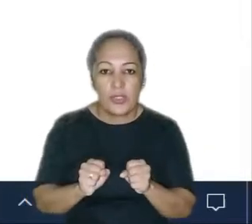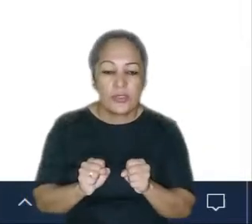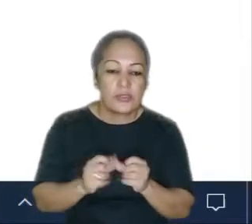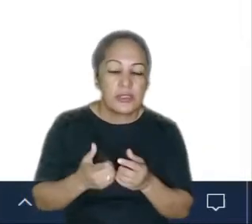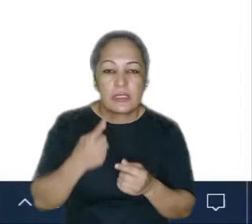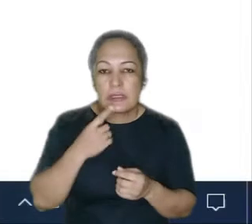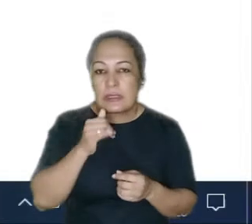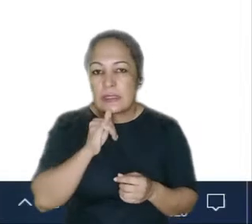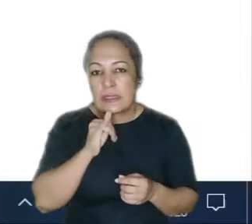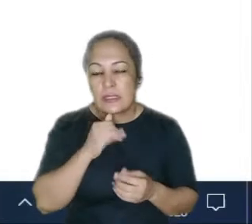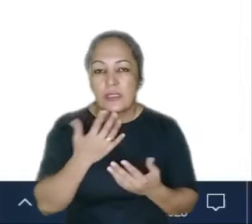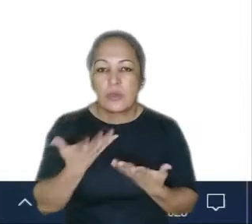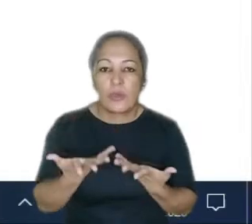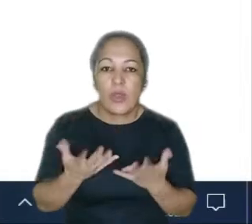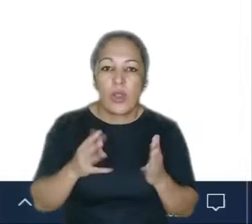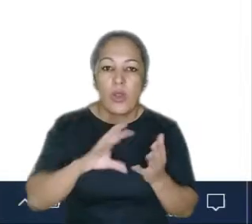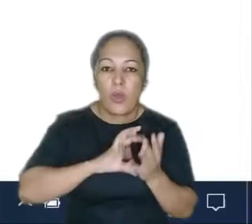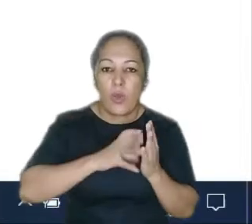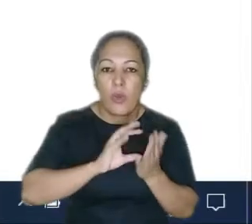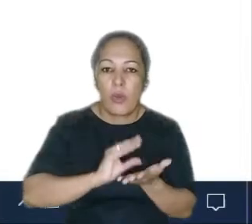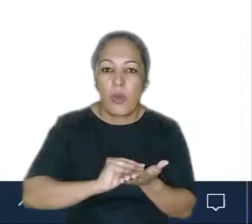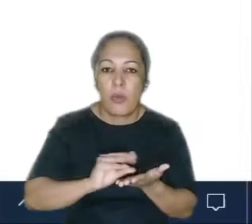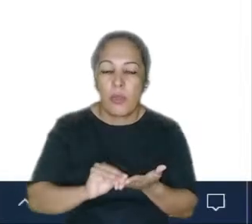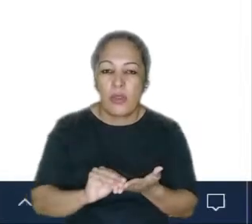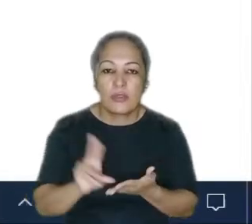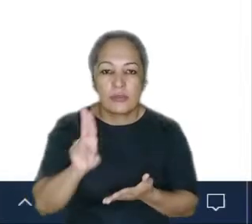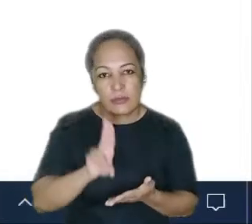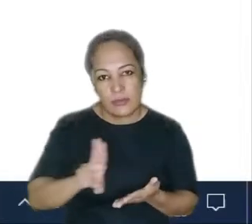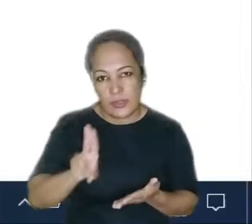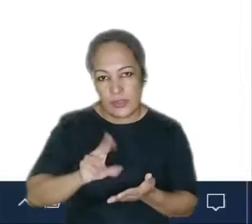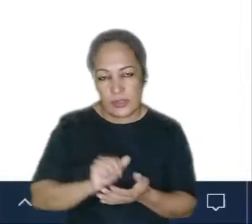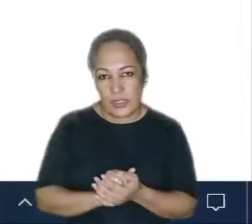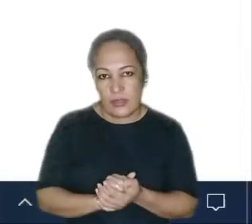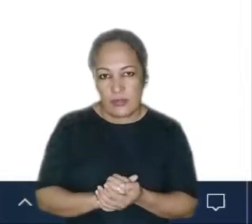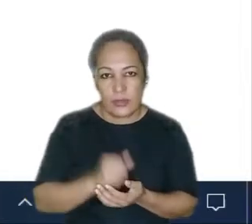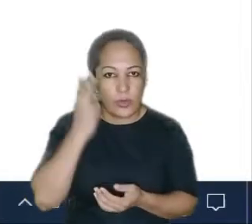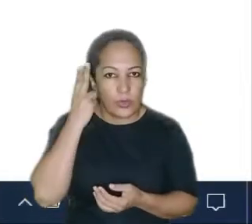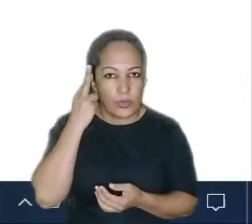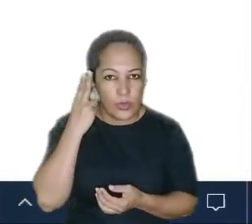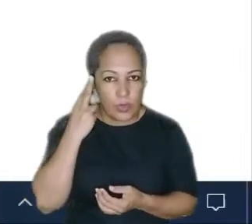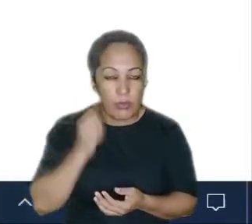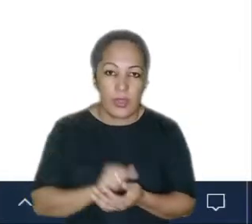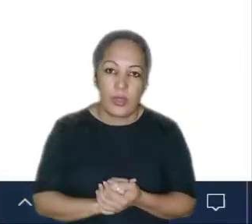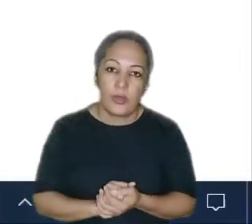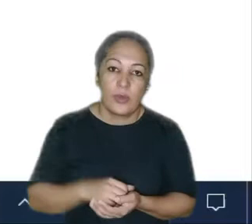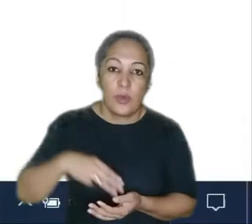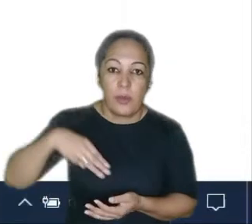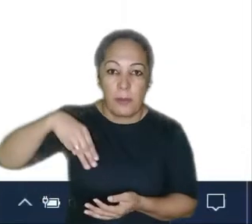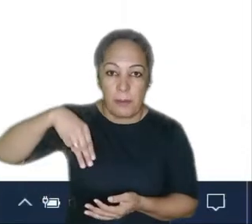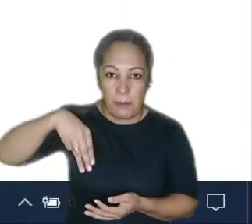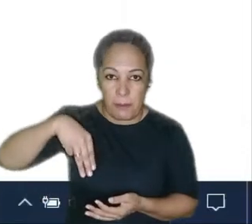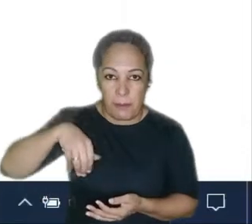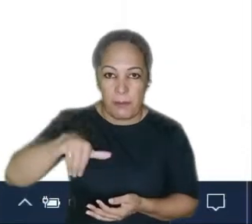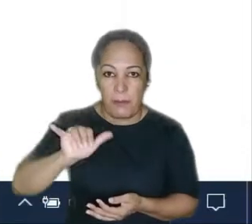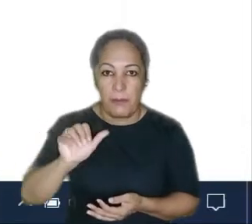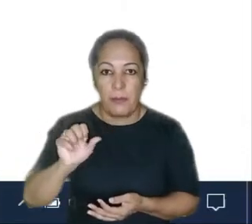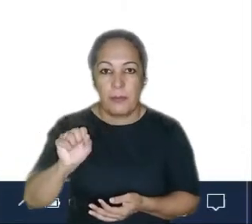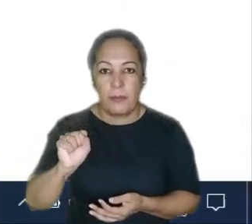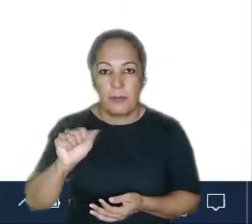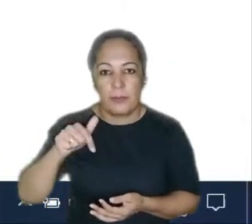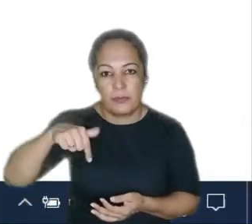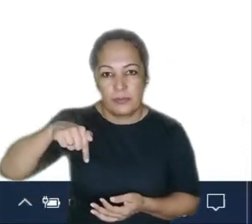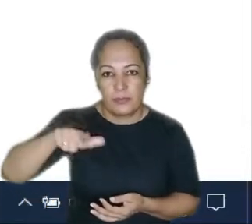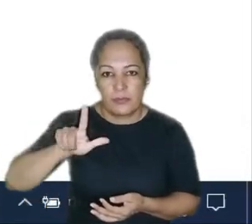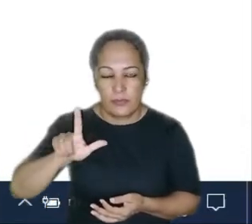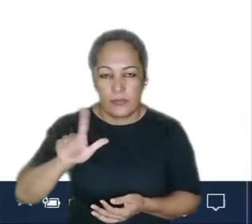o banco que ele vai usar por padrão. O MySQL, já adiantando, ele chama cada base de dados